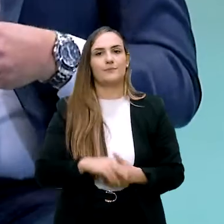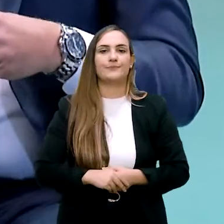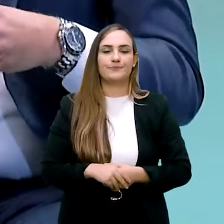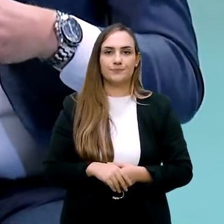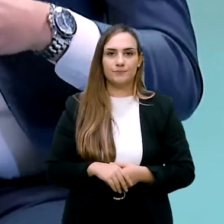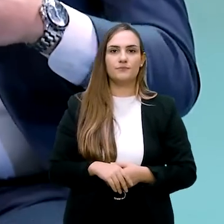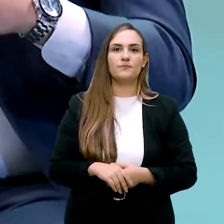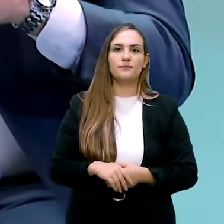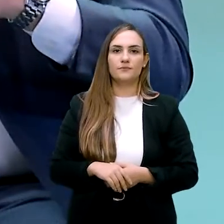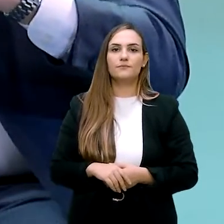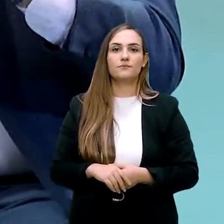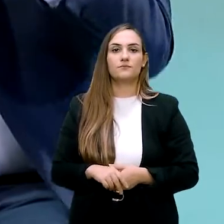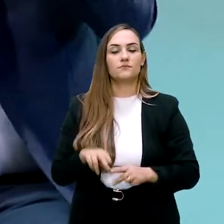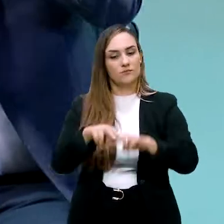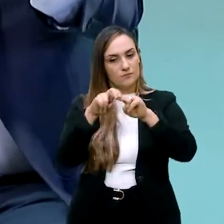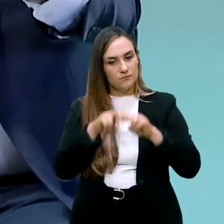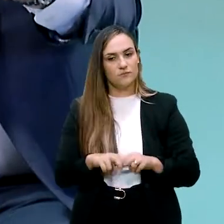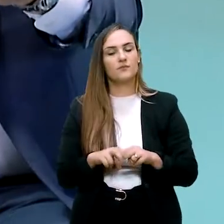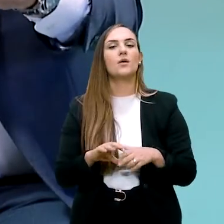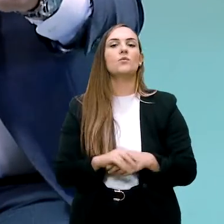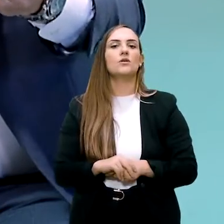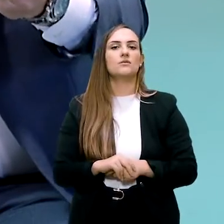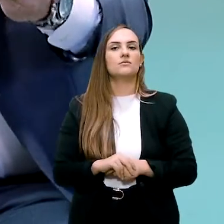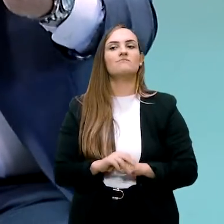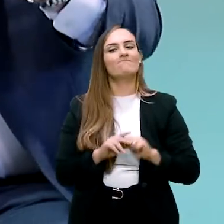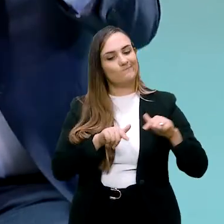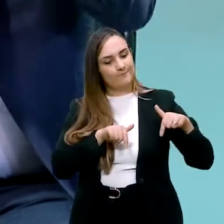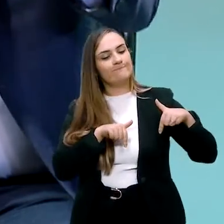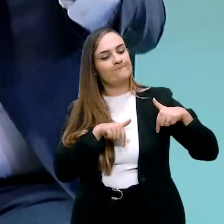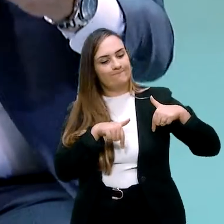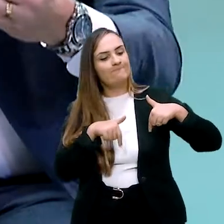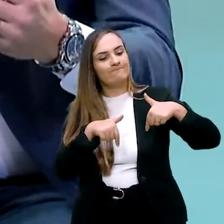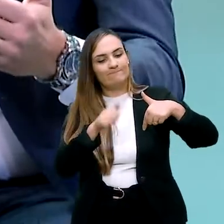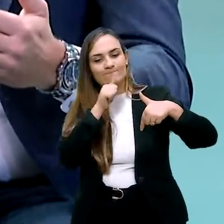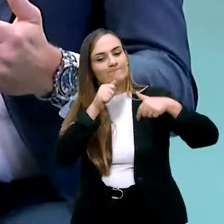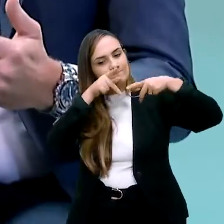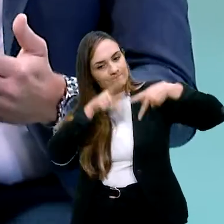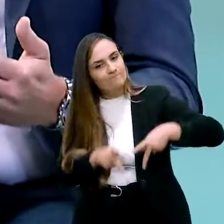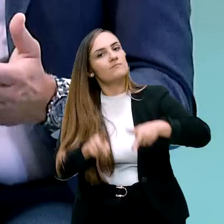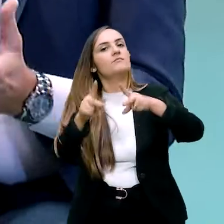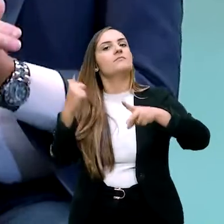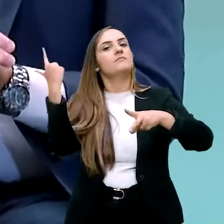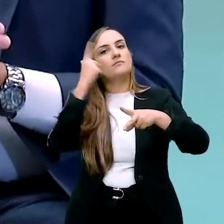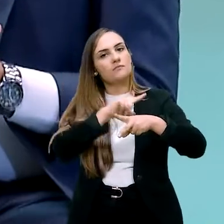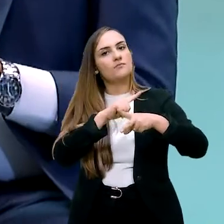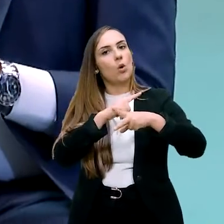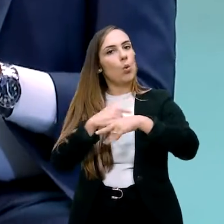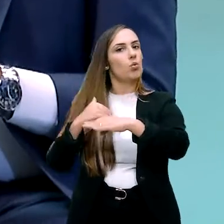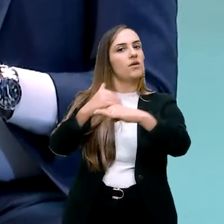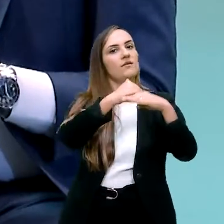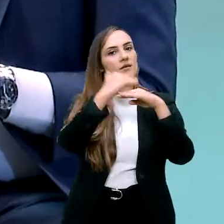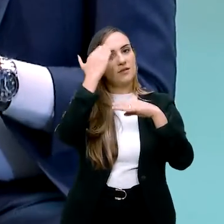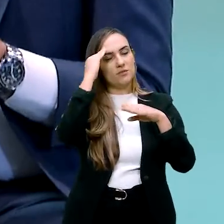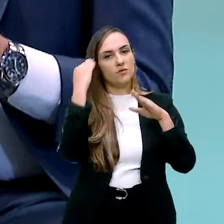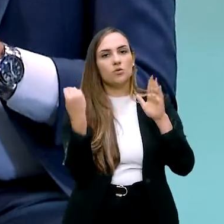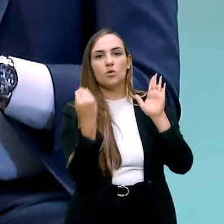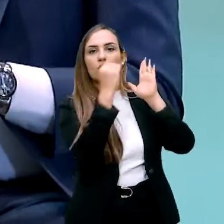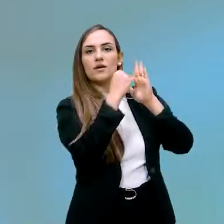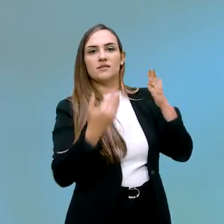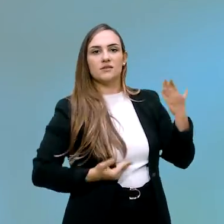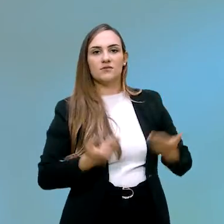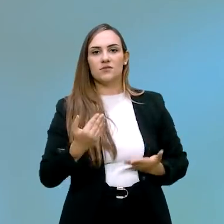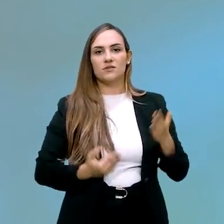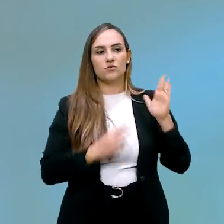eu acredito que o pleito deve ser contínuo junto à agência para que ele possa chegar a ser incluído no